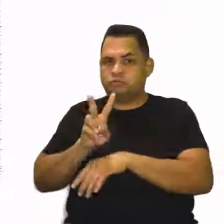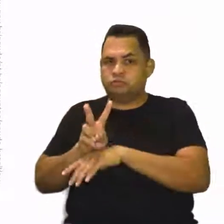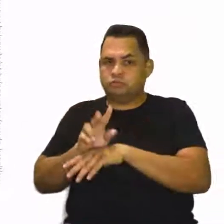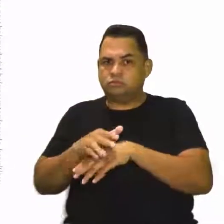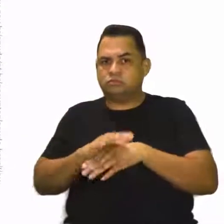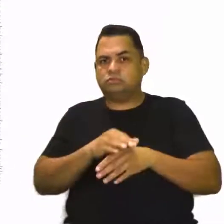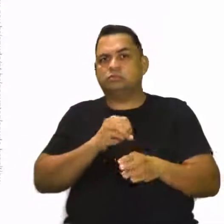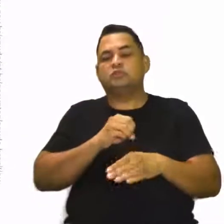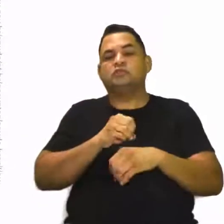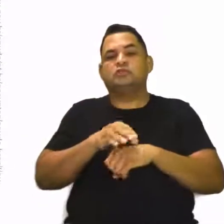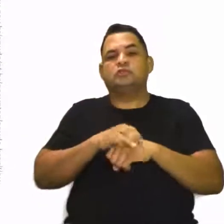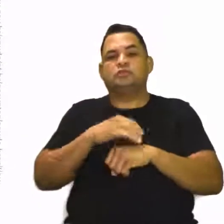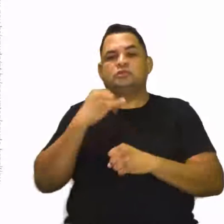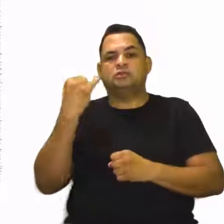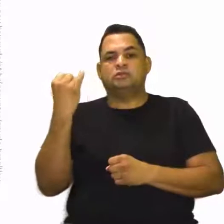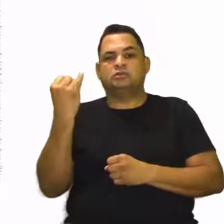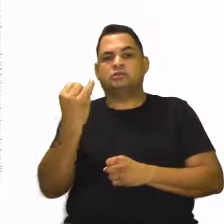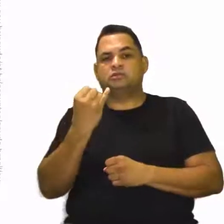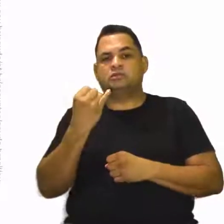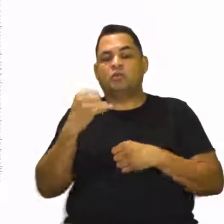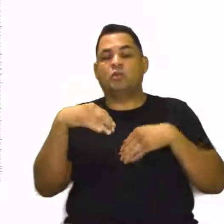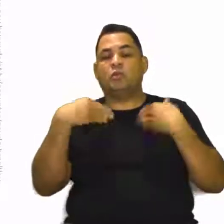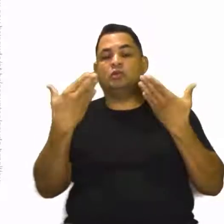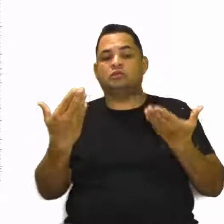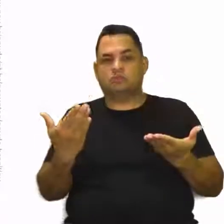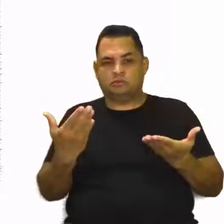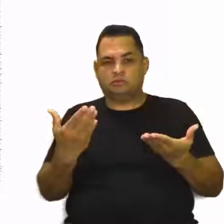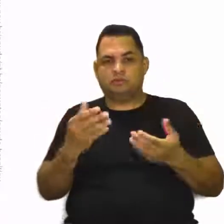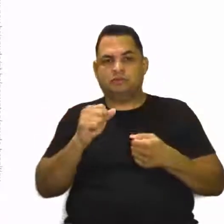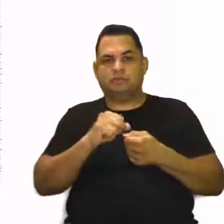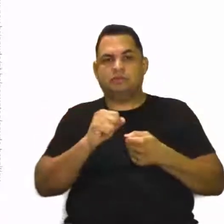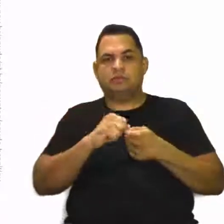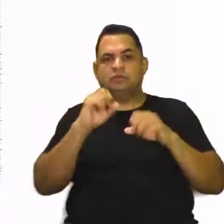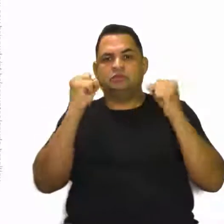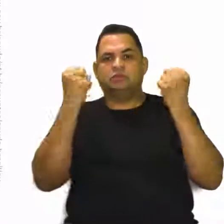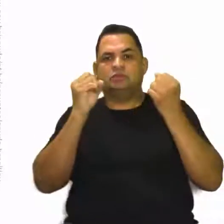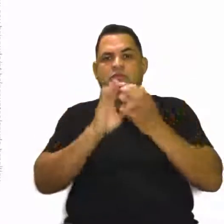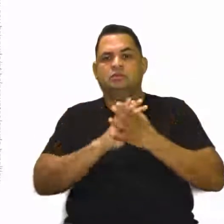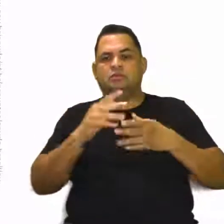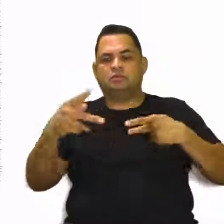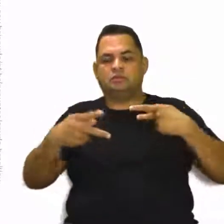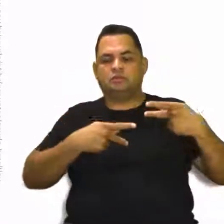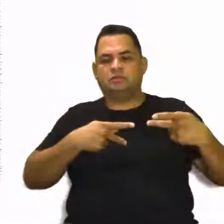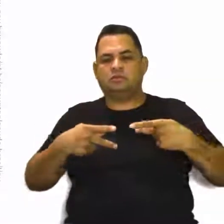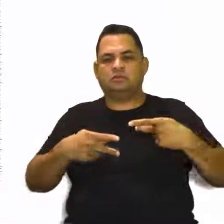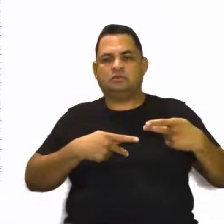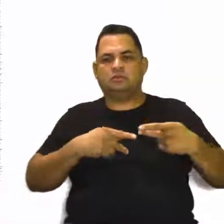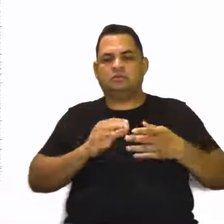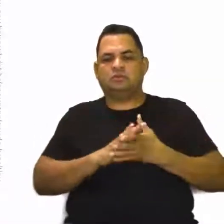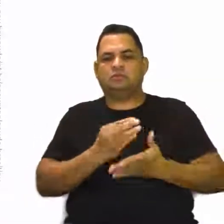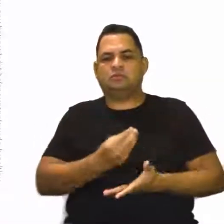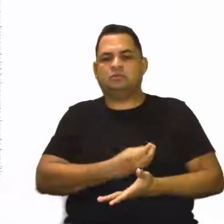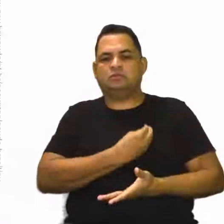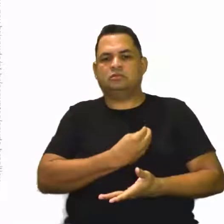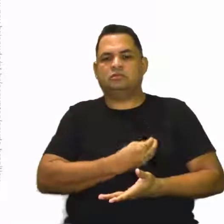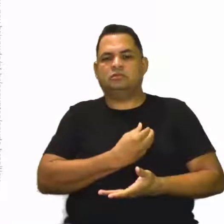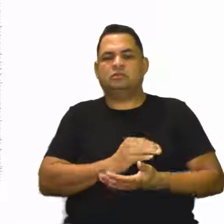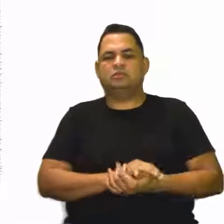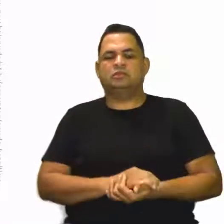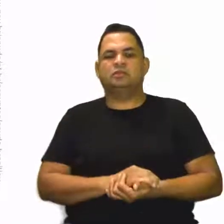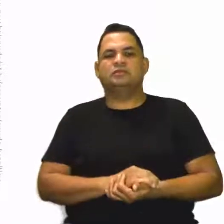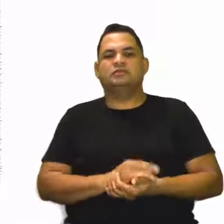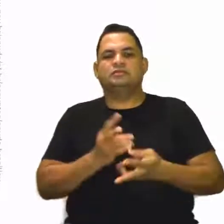algumas dicas que são importantes aí na hora de realizar essas atividades físicas com propósito aí no meu projeto de vida,